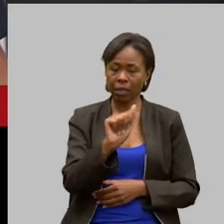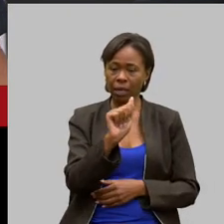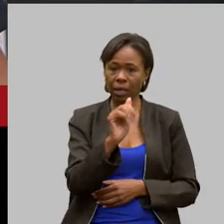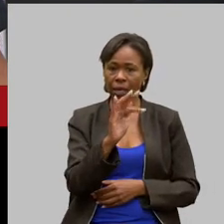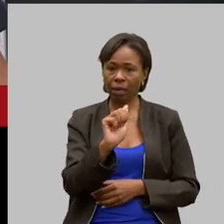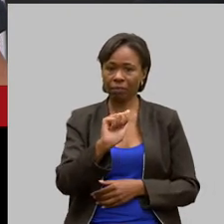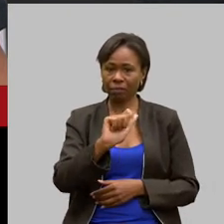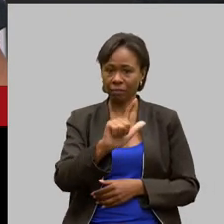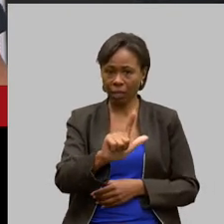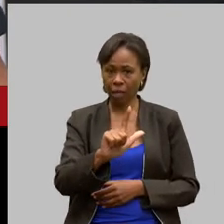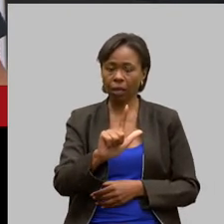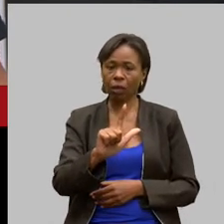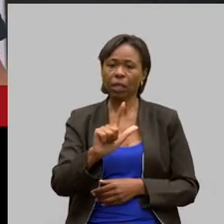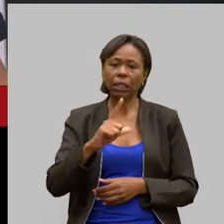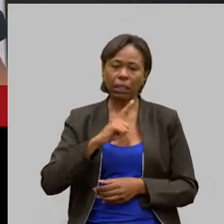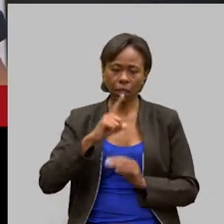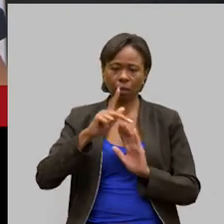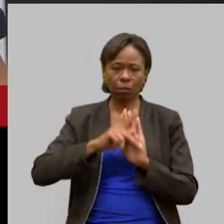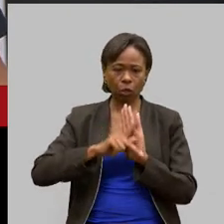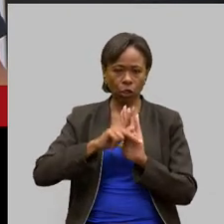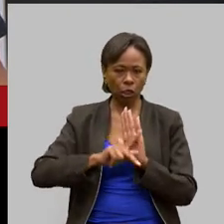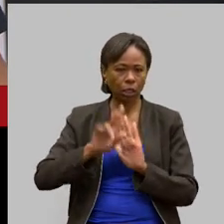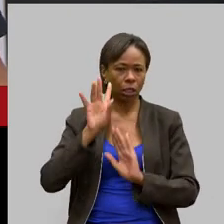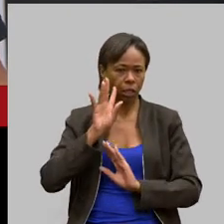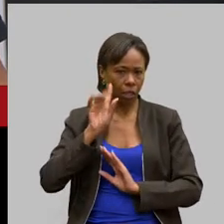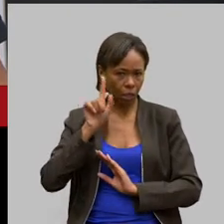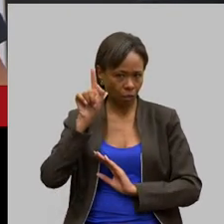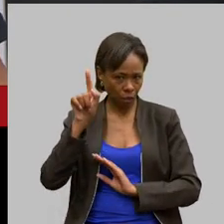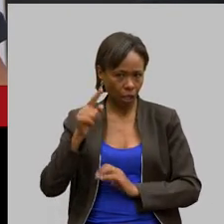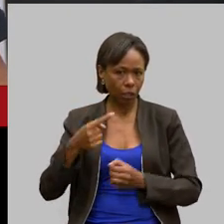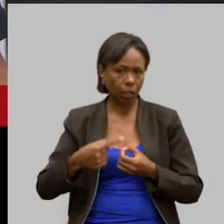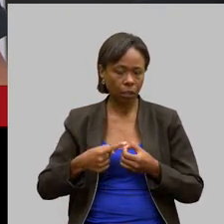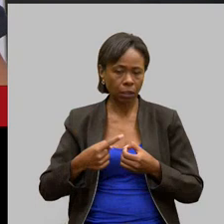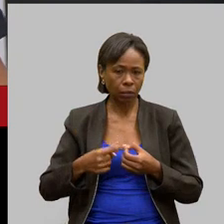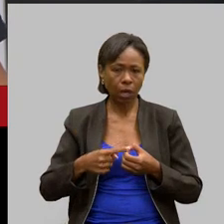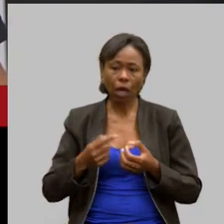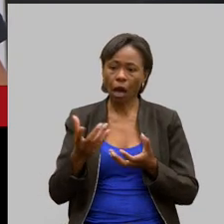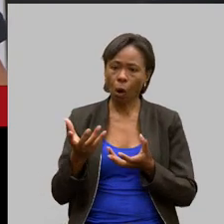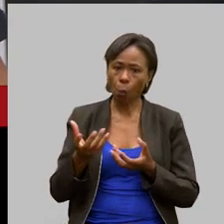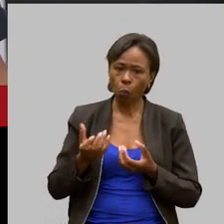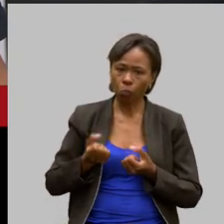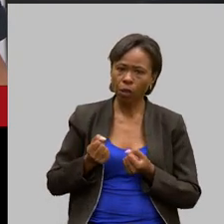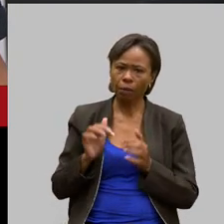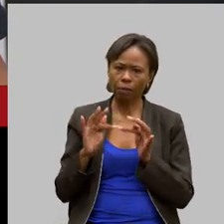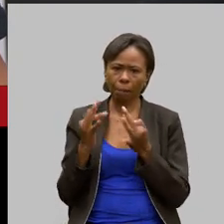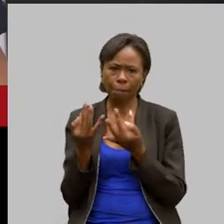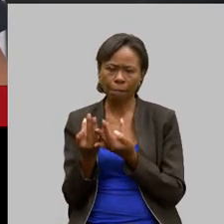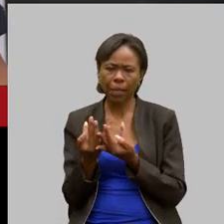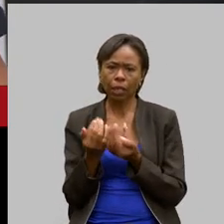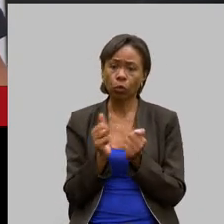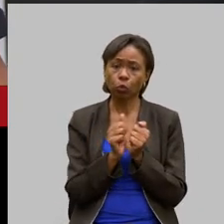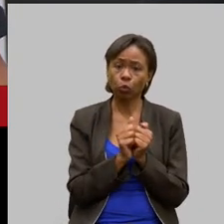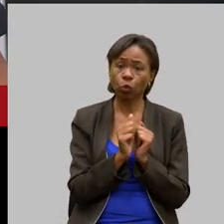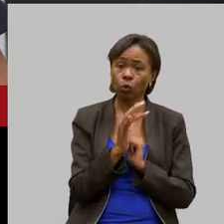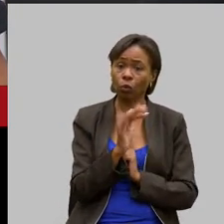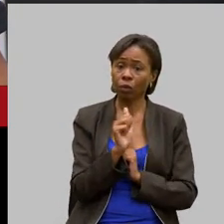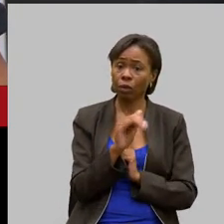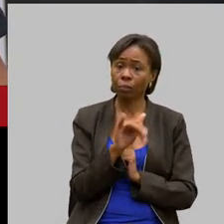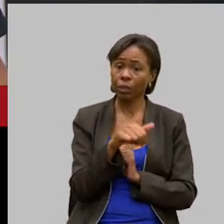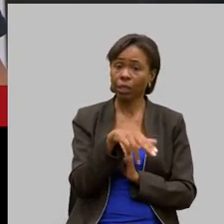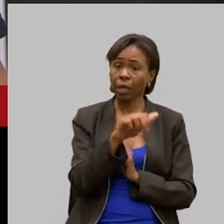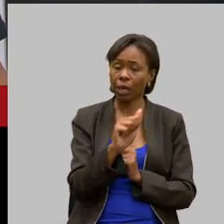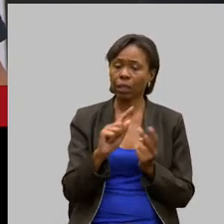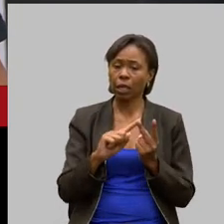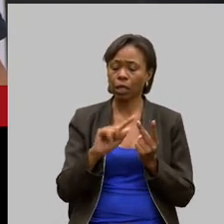bacana em Lavras acolhendo as famílias junto com a Fabiana a Júlia que são duas que começaram junto